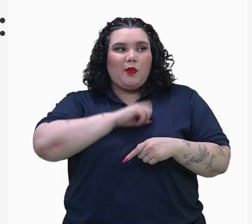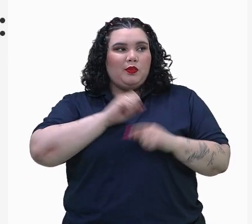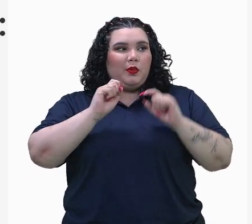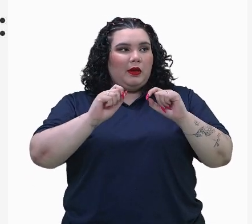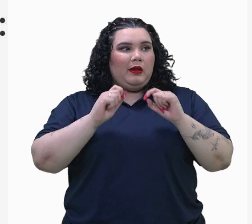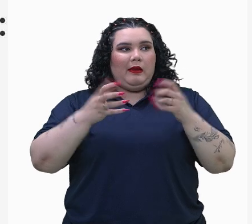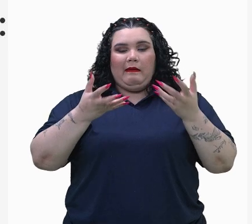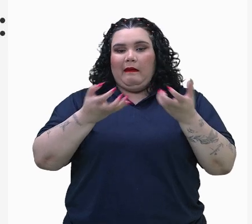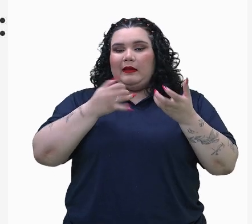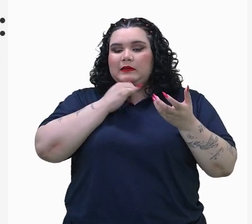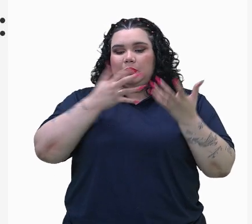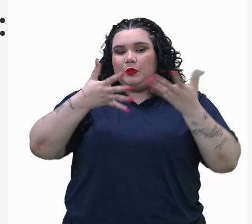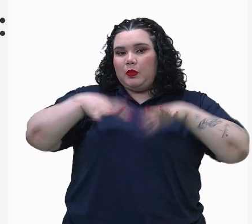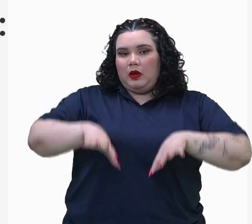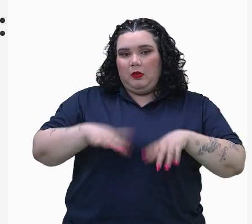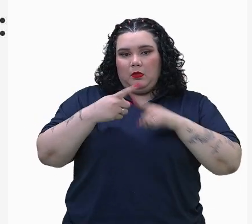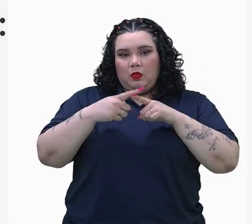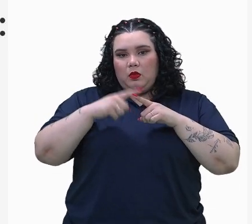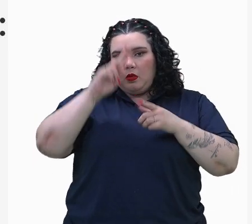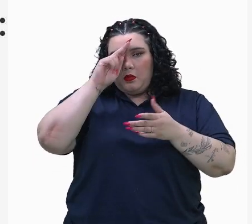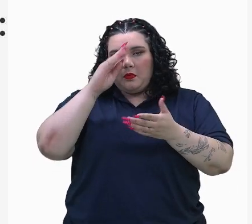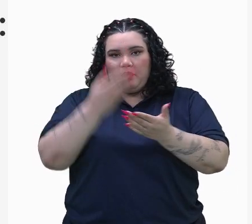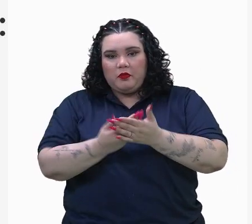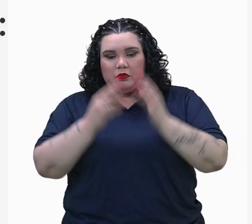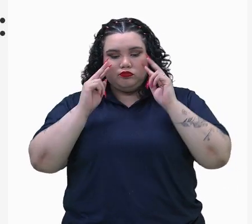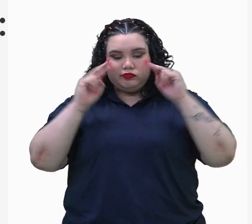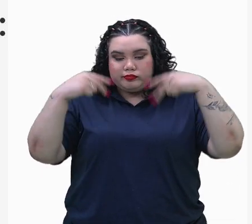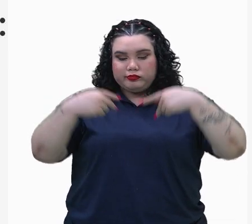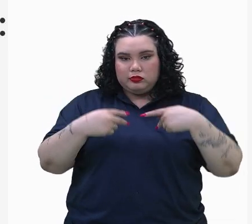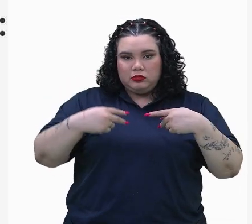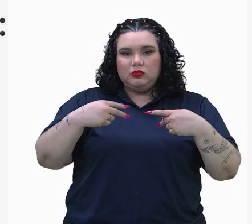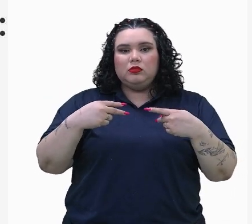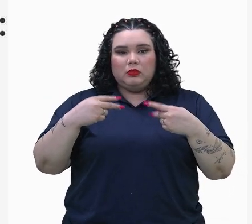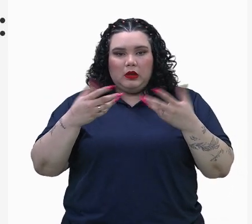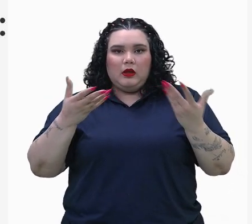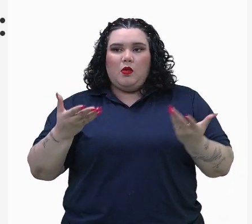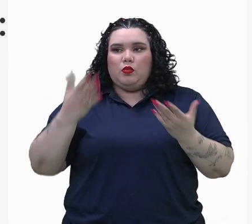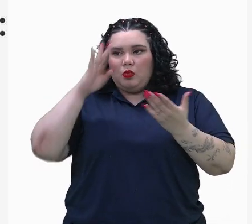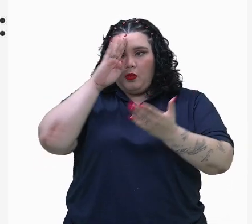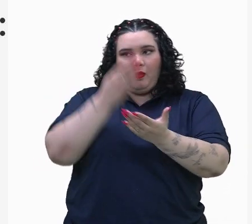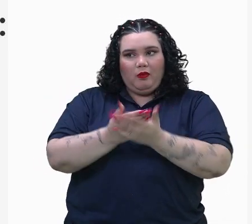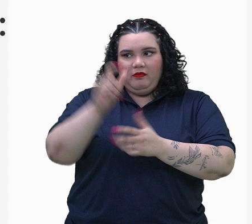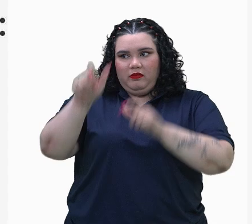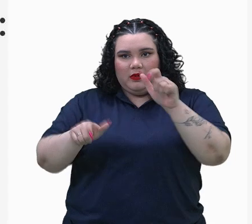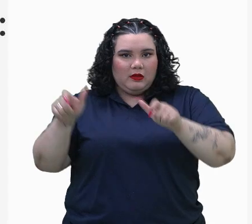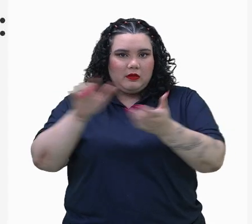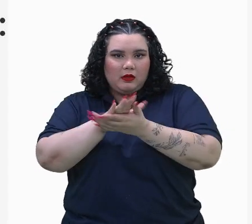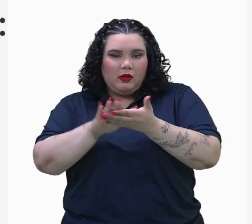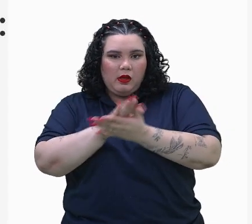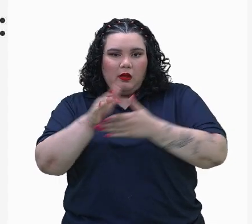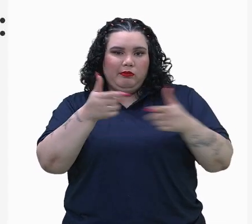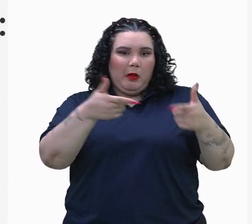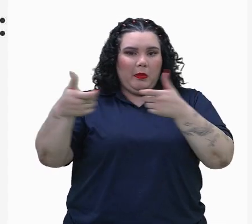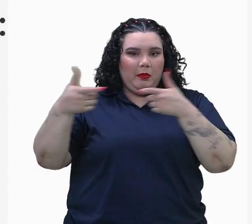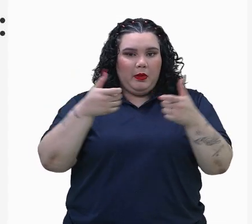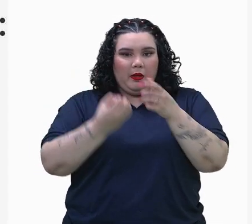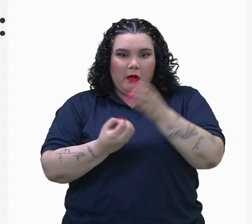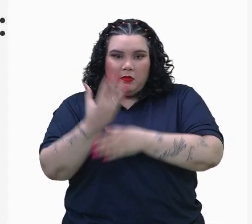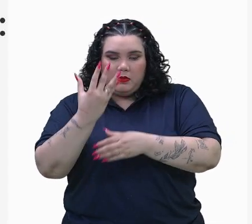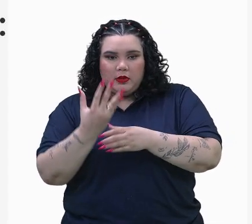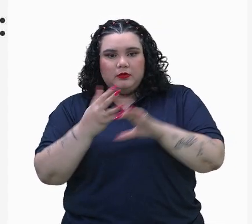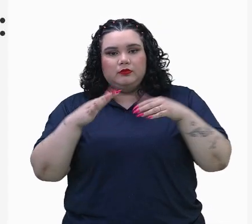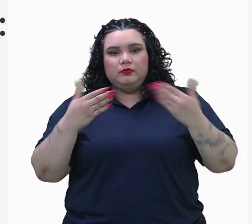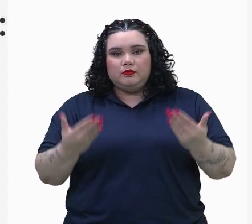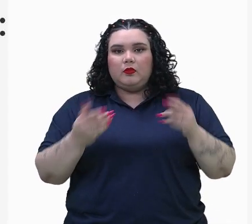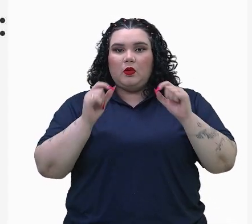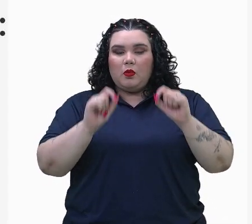egoístas, desconfiam uns dos outros e acabam guerreando entre si. Daí a célebre afirmação de Hobbes